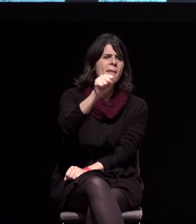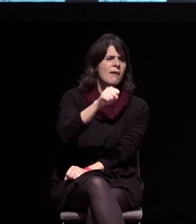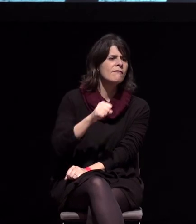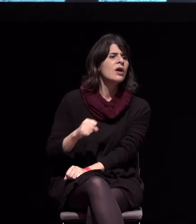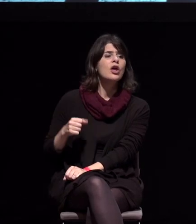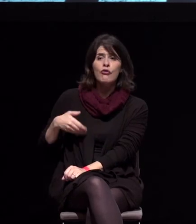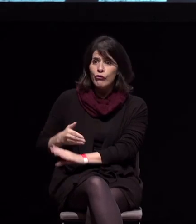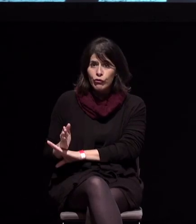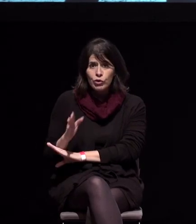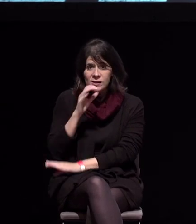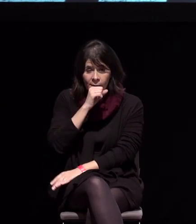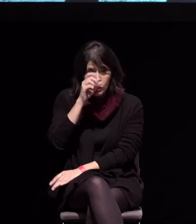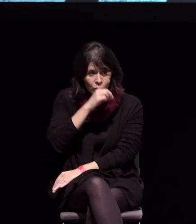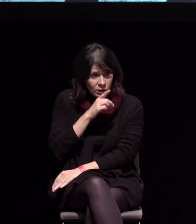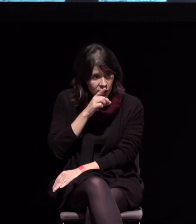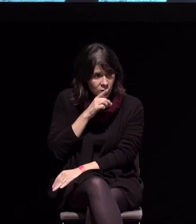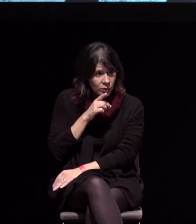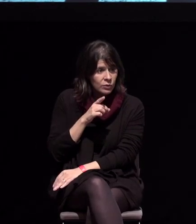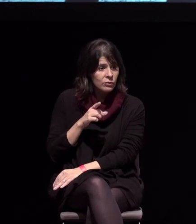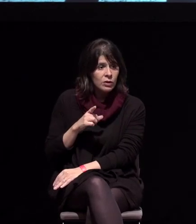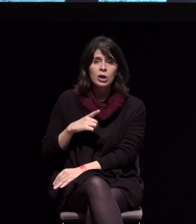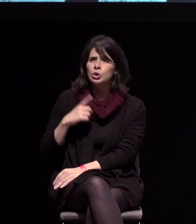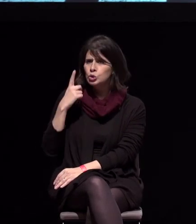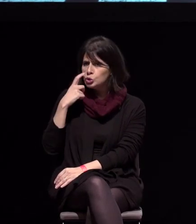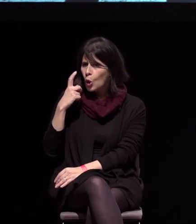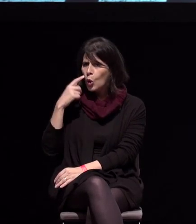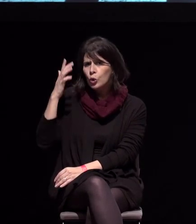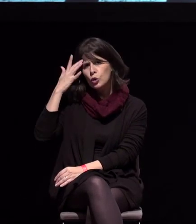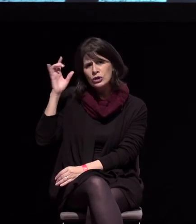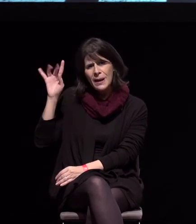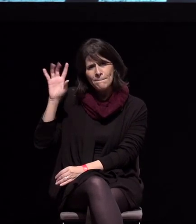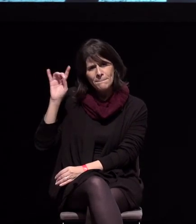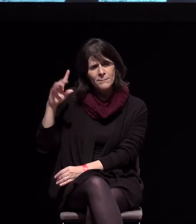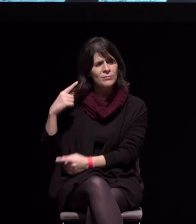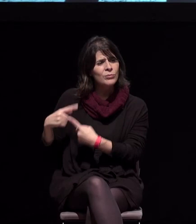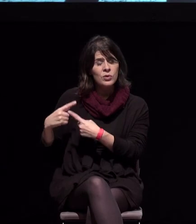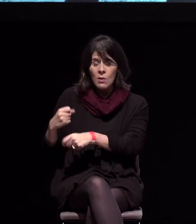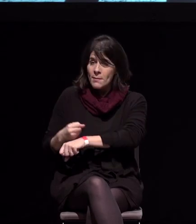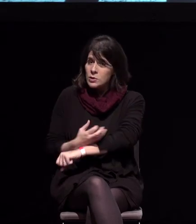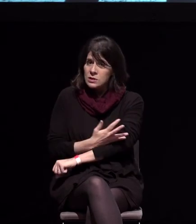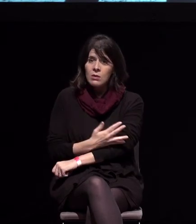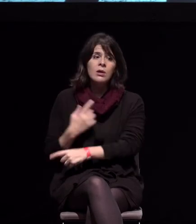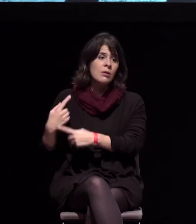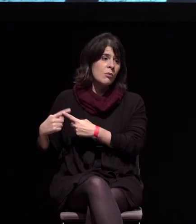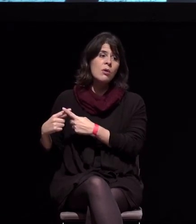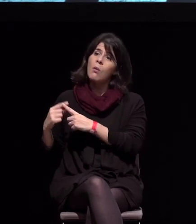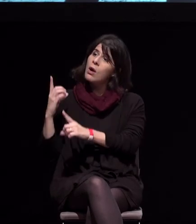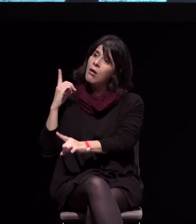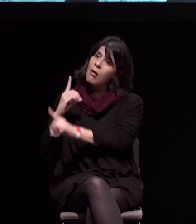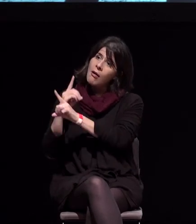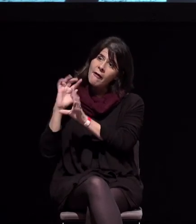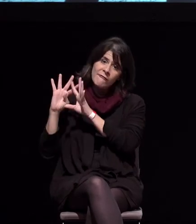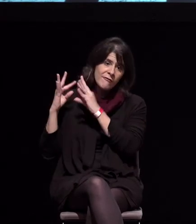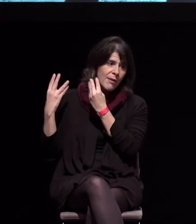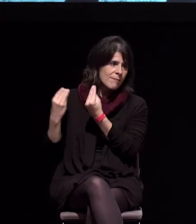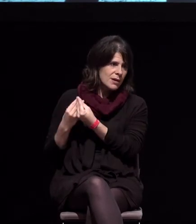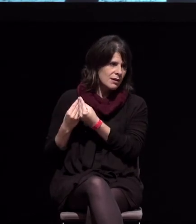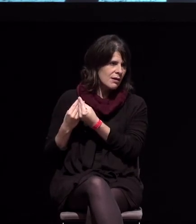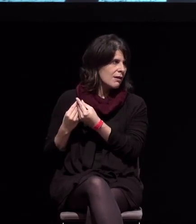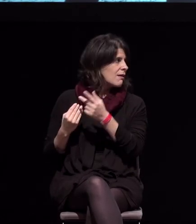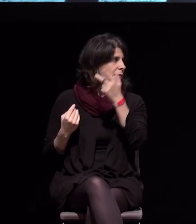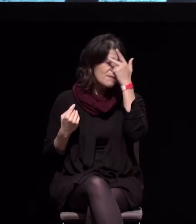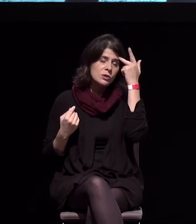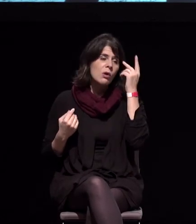final de semana, e um final de semana de choro e dor de cabeça, de tanta emoção, porque eu reencontrei uma família que ninguém na minha